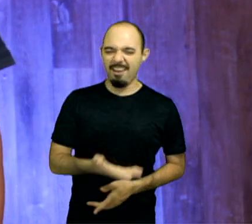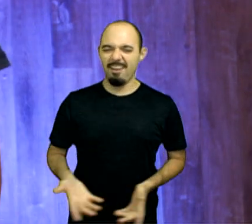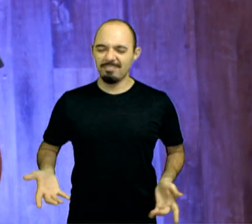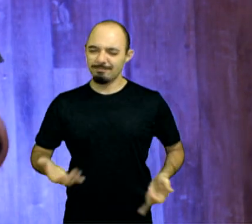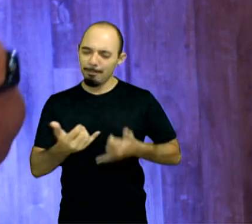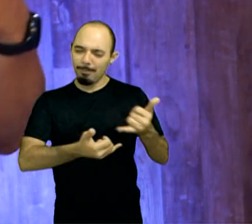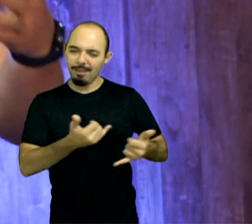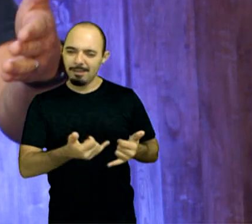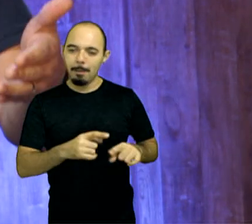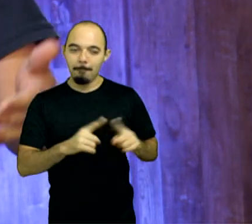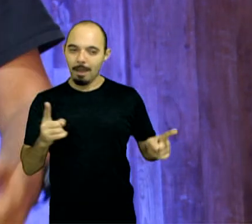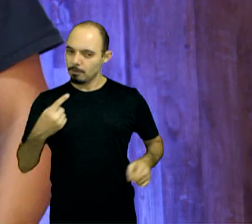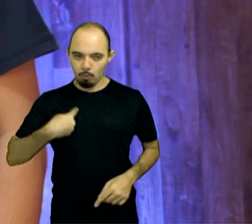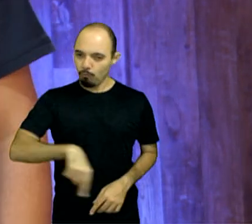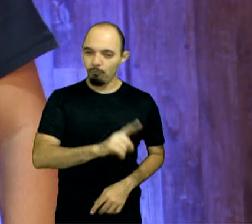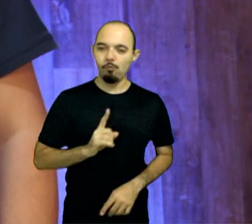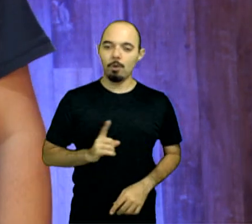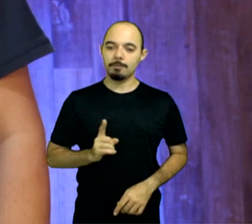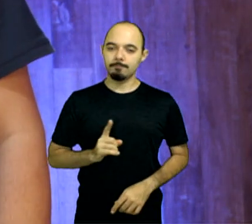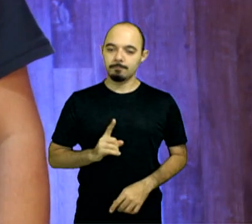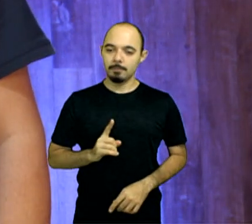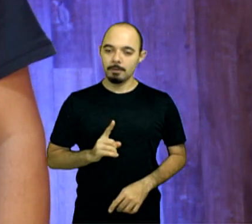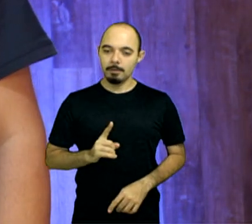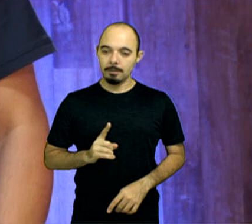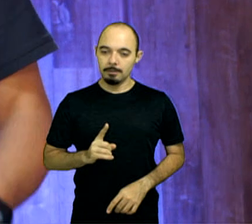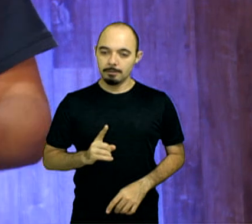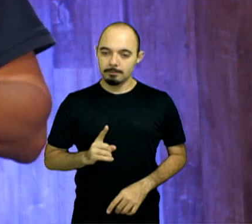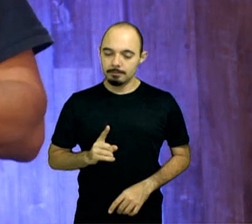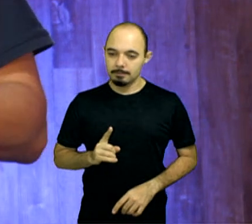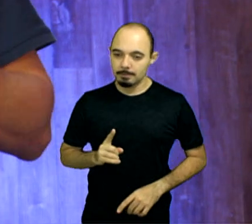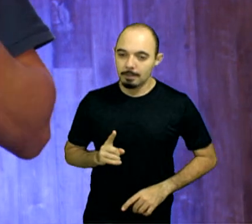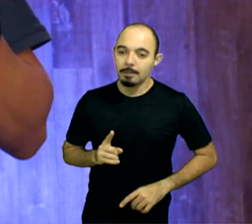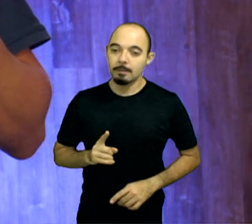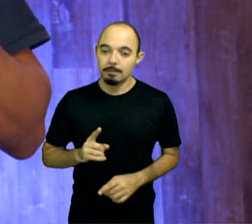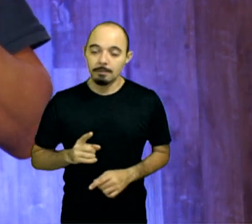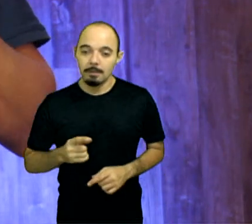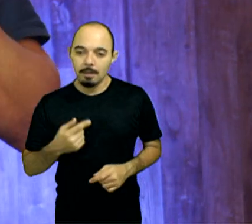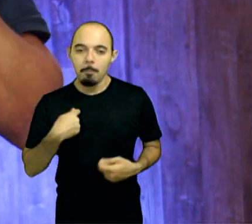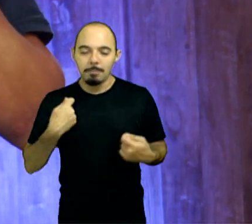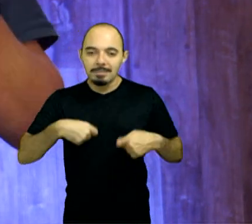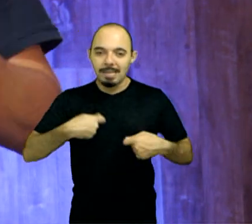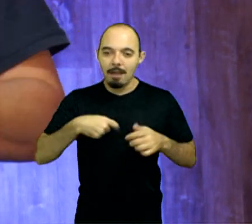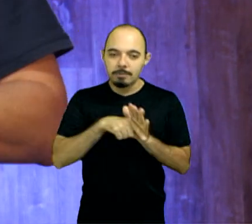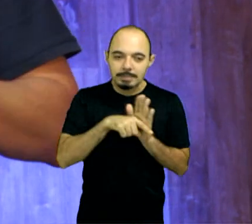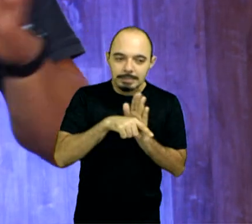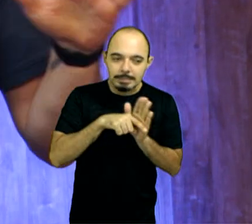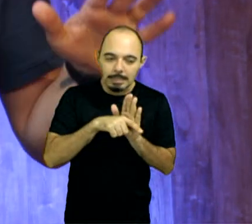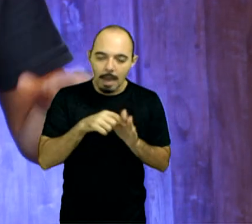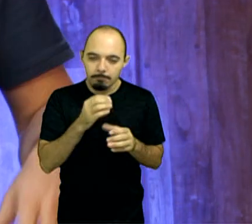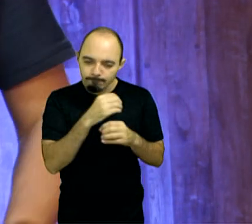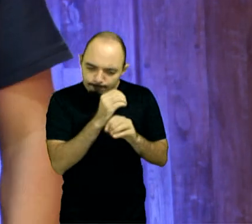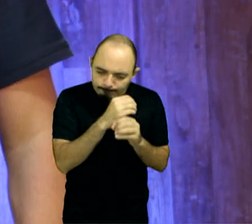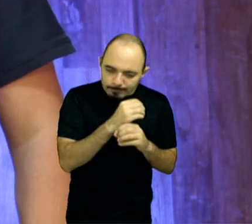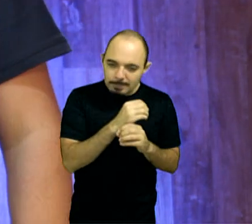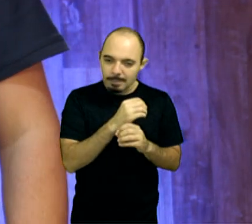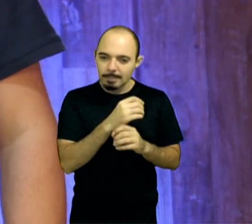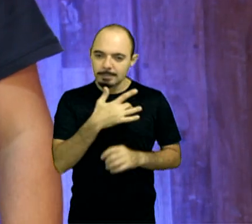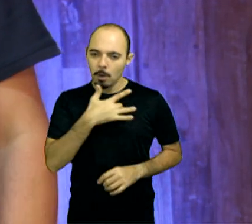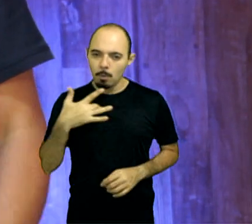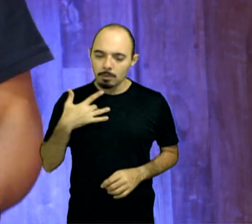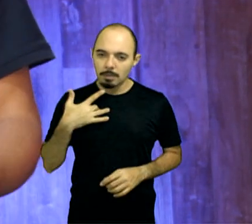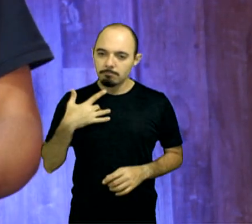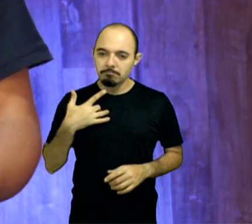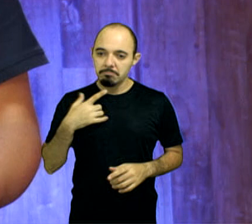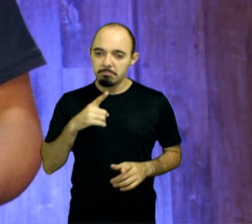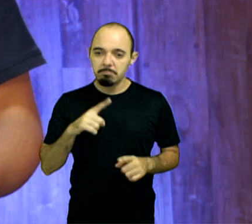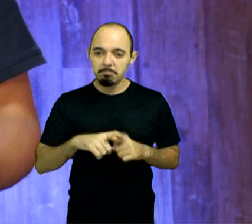E aí eu tinha uns exames para fazer no começo do ano. Eu nunca tive pressão alta, nunca tive nada de problema nenhum.